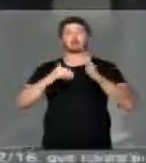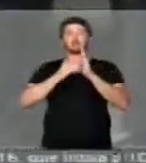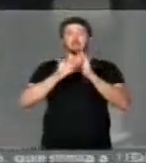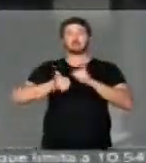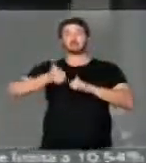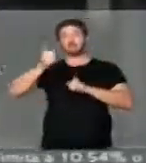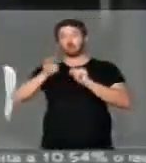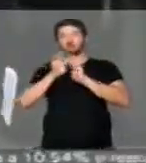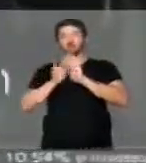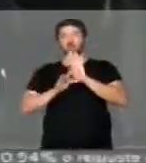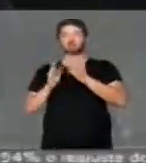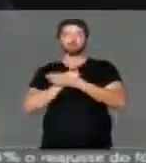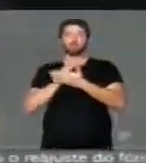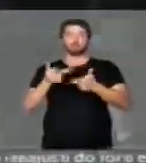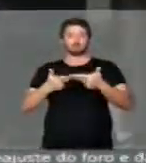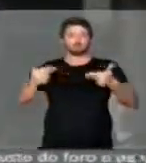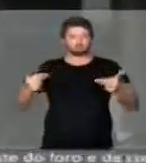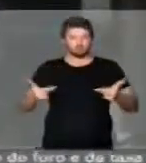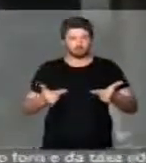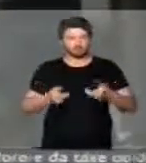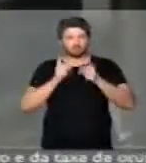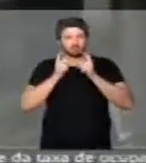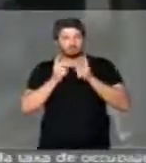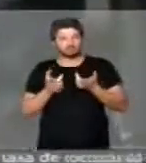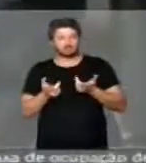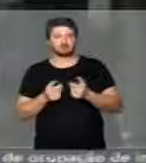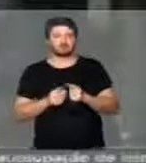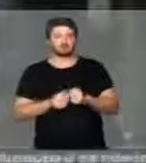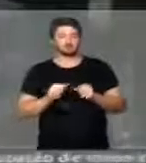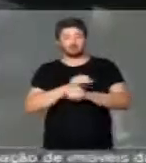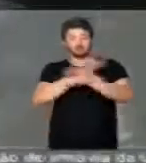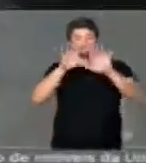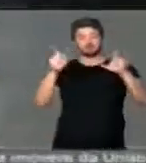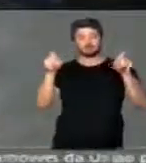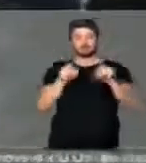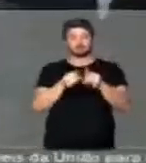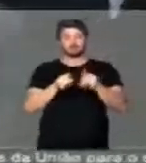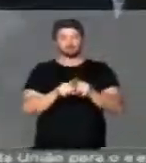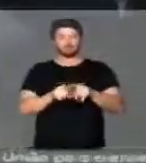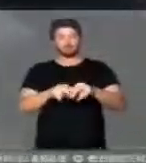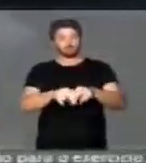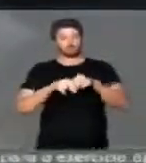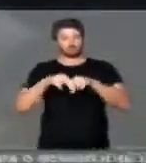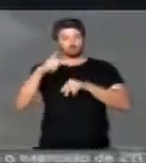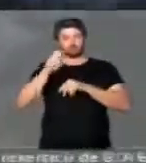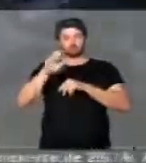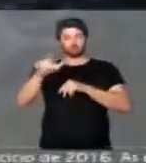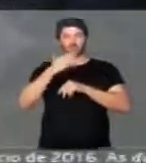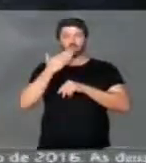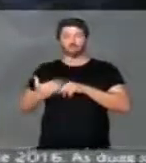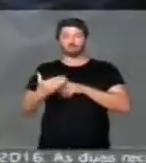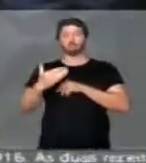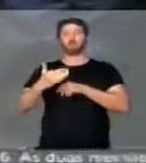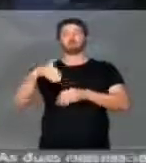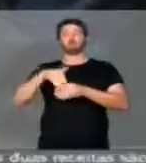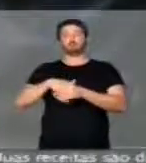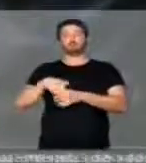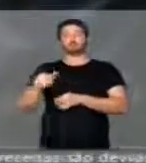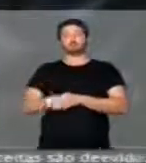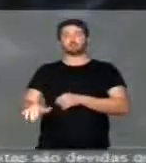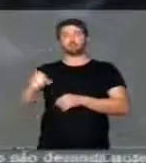melhorado em alguns aspectos de governança e transparência por isso o pessoal é favorável à votação